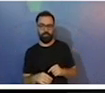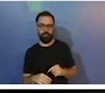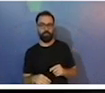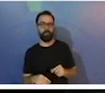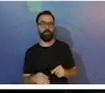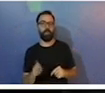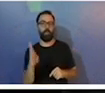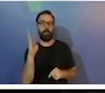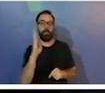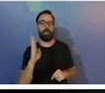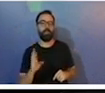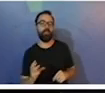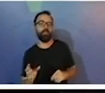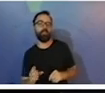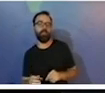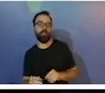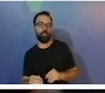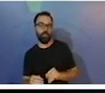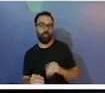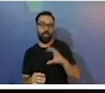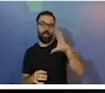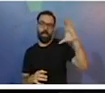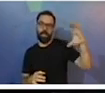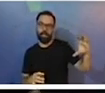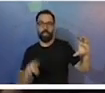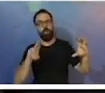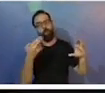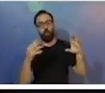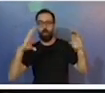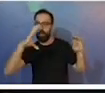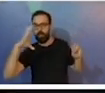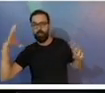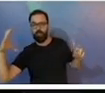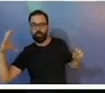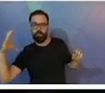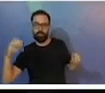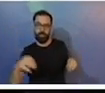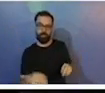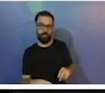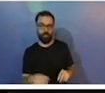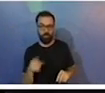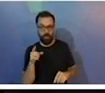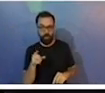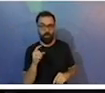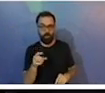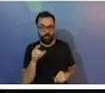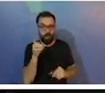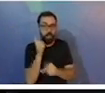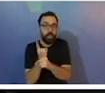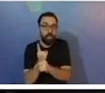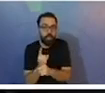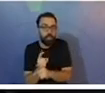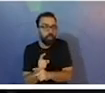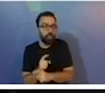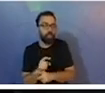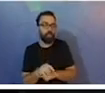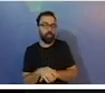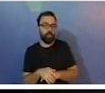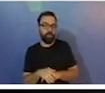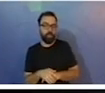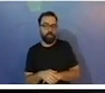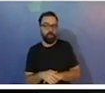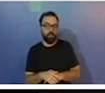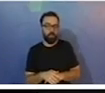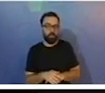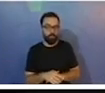o Brasil? Oriental ou ocidental? Já conseguem achar o Brasil aqui? Eu